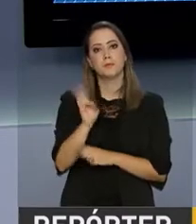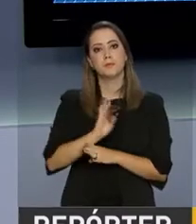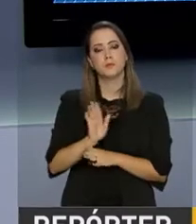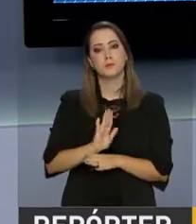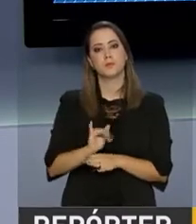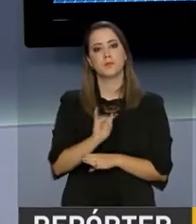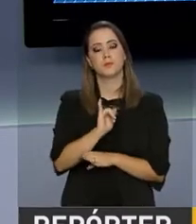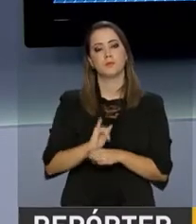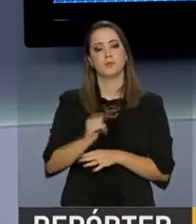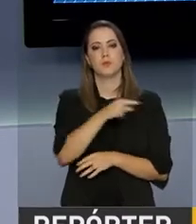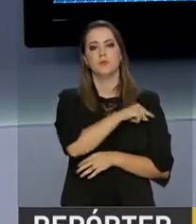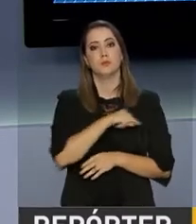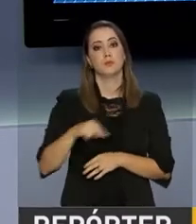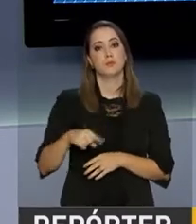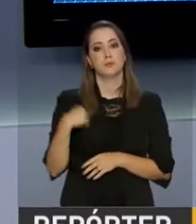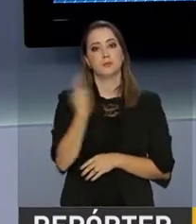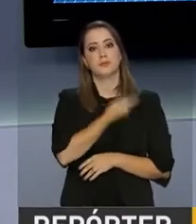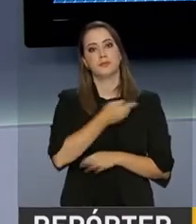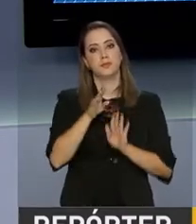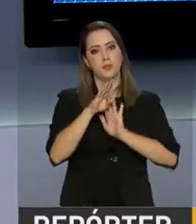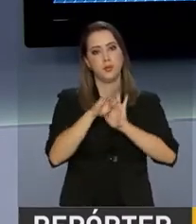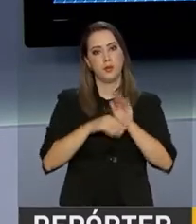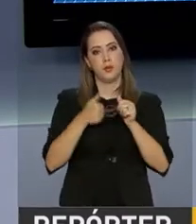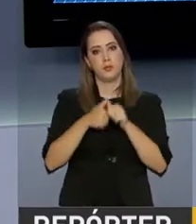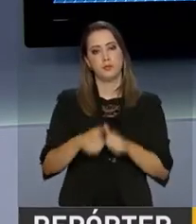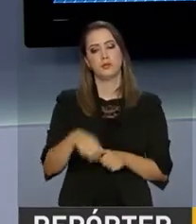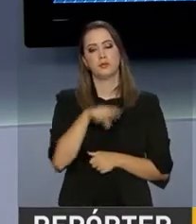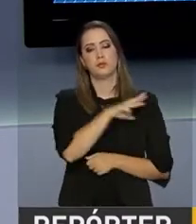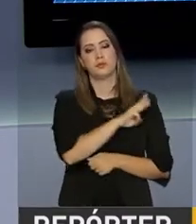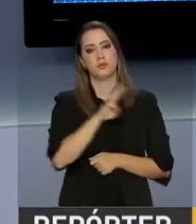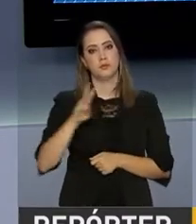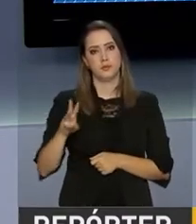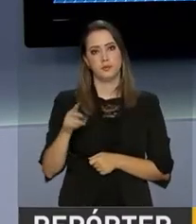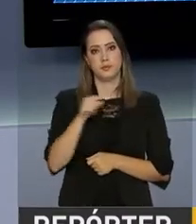rever as reportagens no YouTube e toda a programação também está na